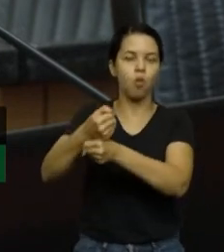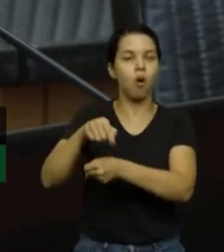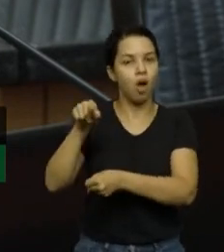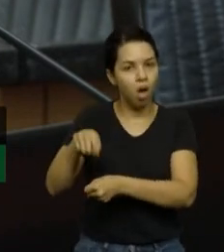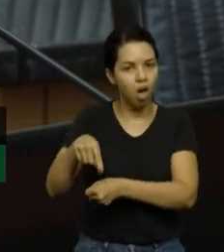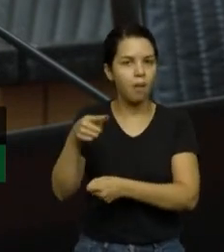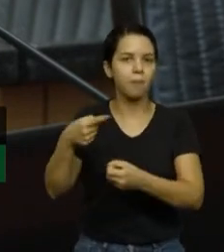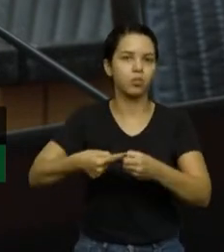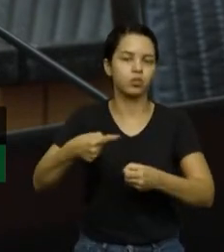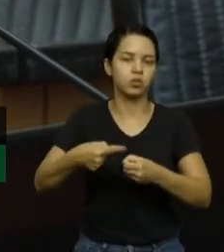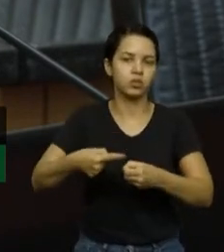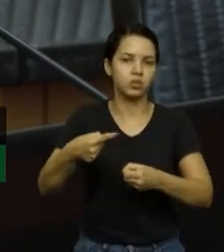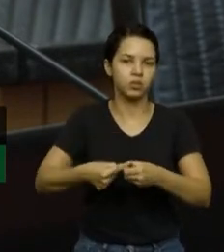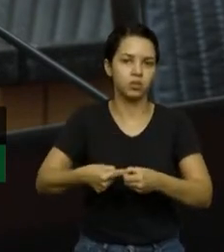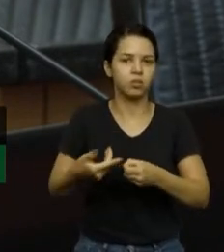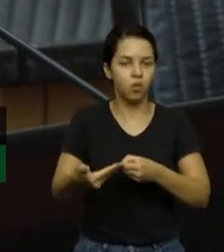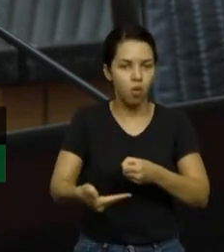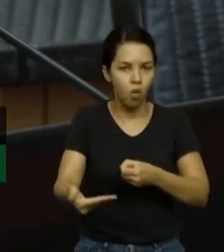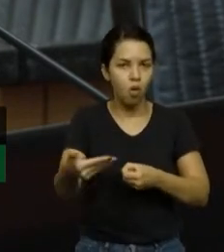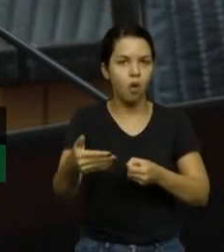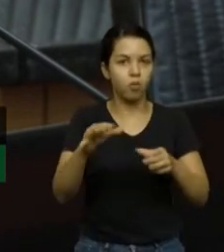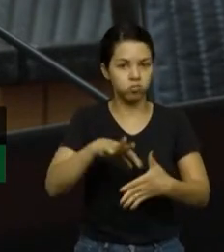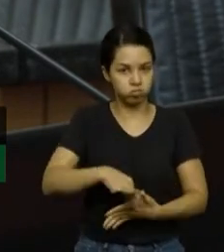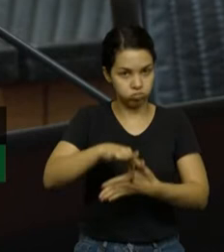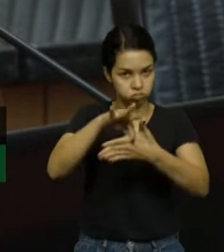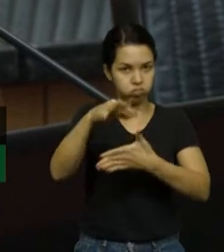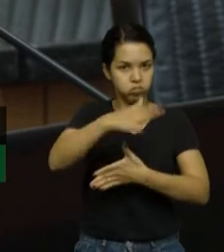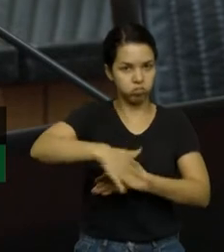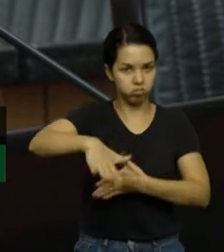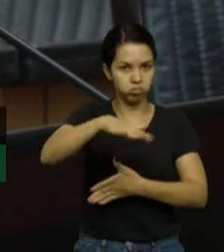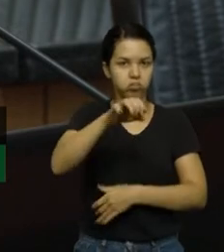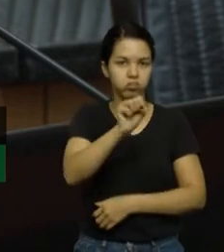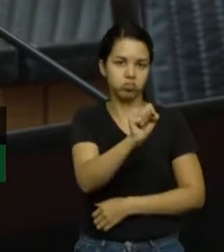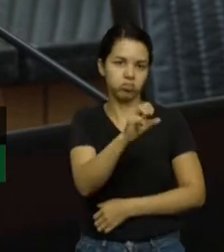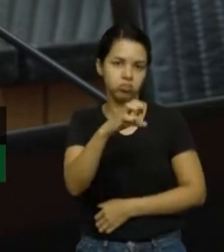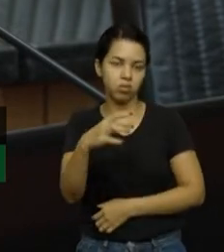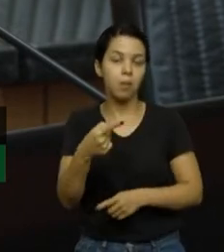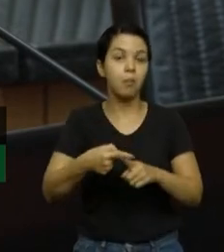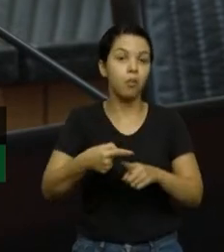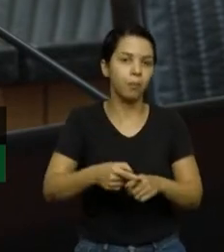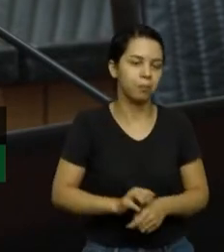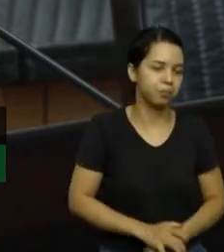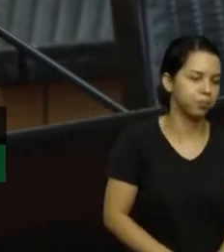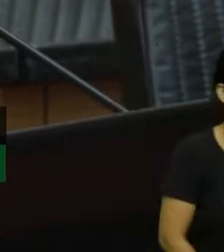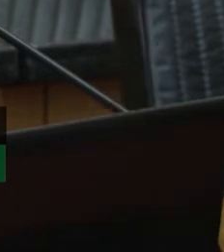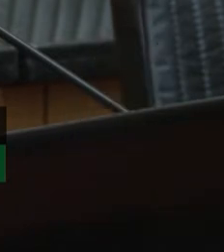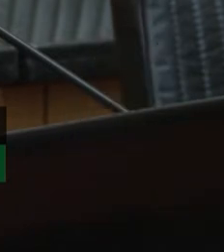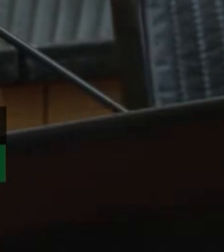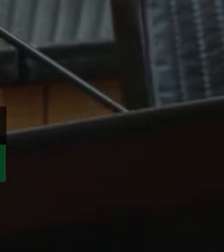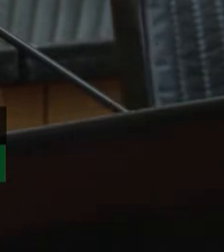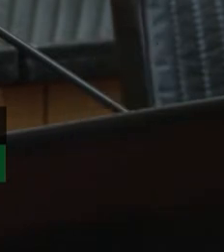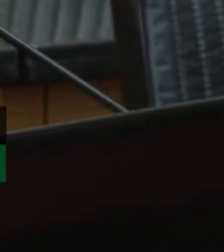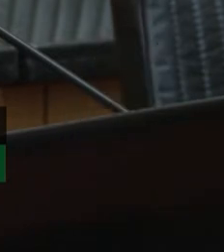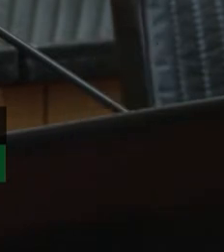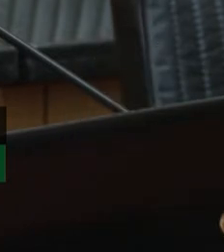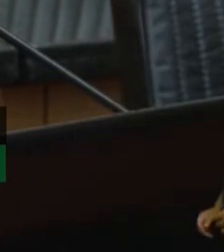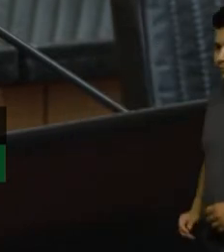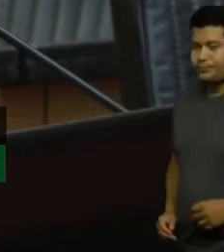município de destaque a nível de Santa Catarina, porque se é um dos municípios que mais